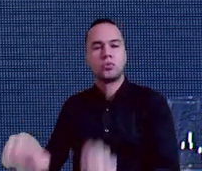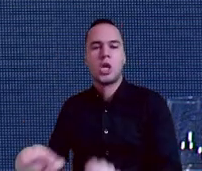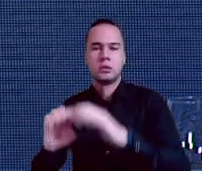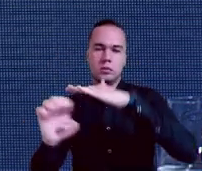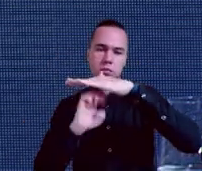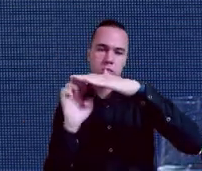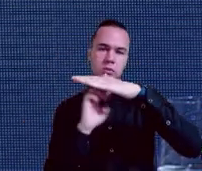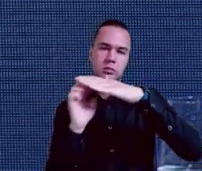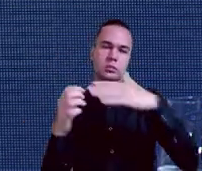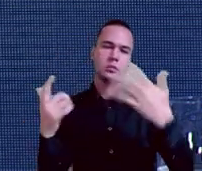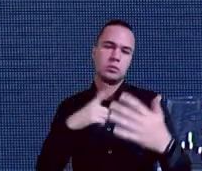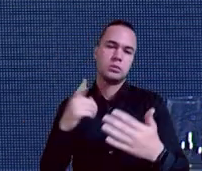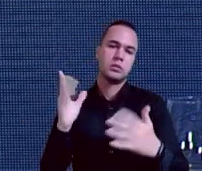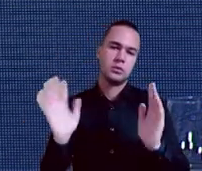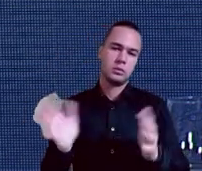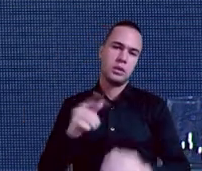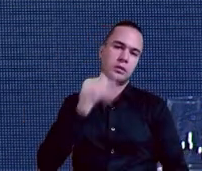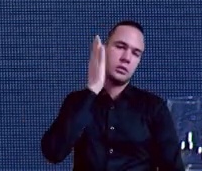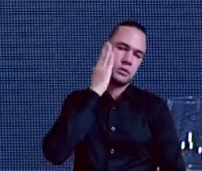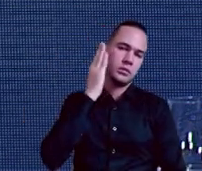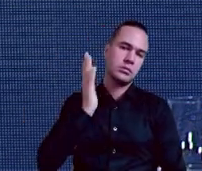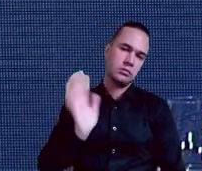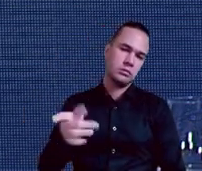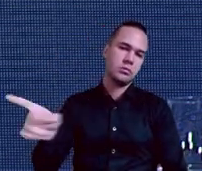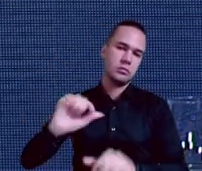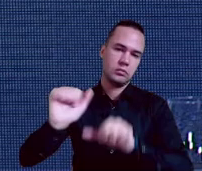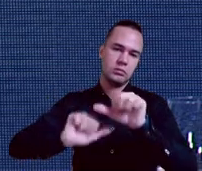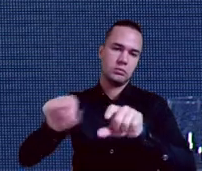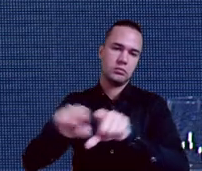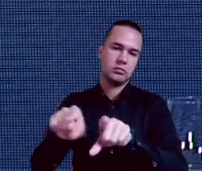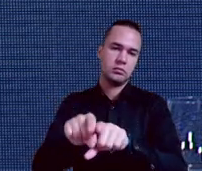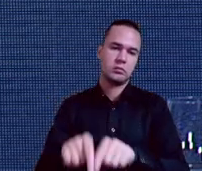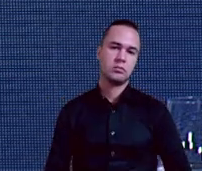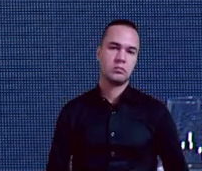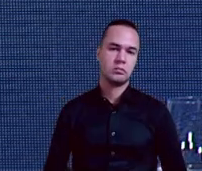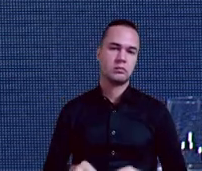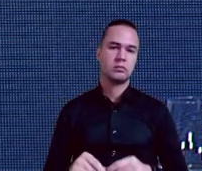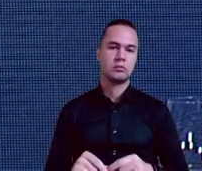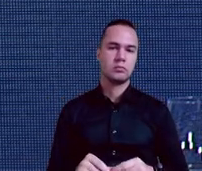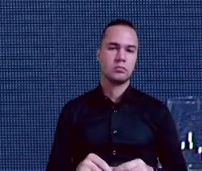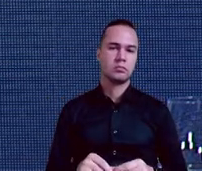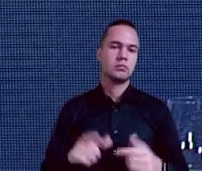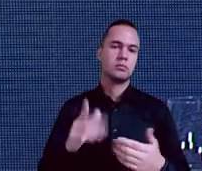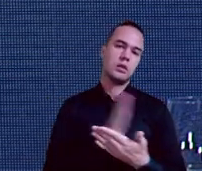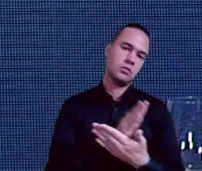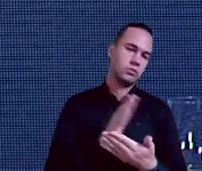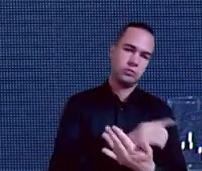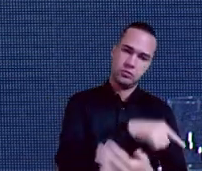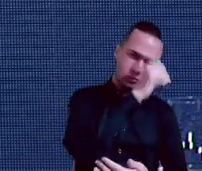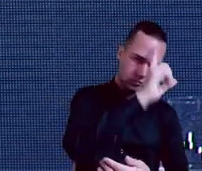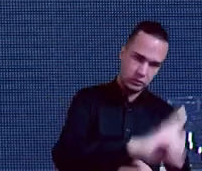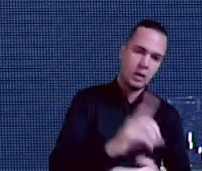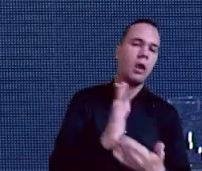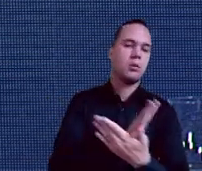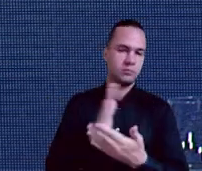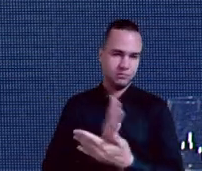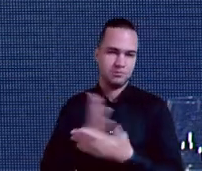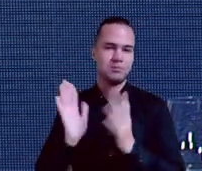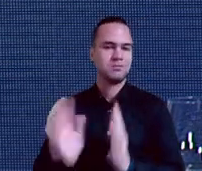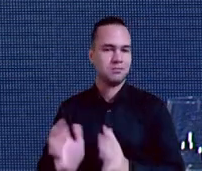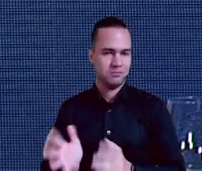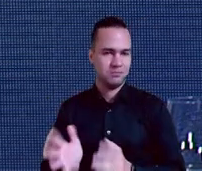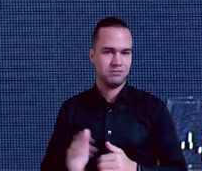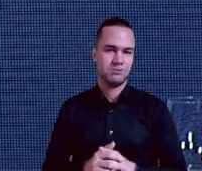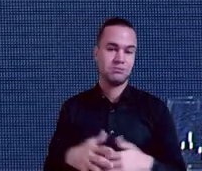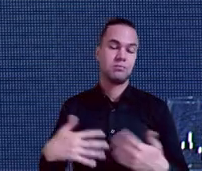talento que já passou por isso e sabe passar por essa mudança também então muitos não mas muitos já passaram Então eu acho que isso dá